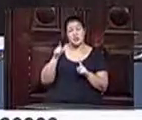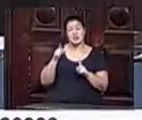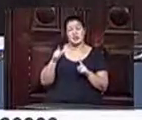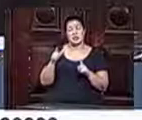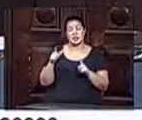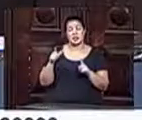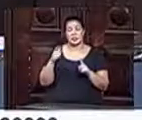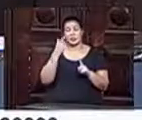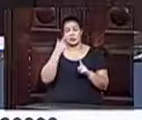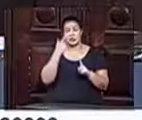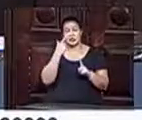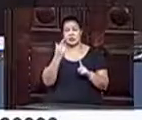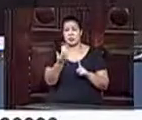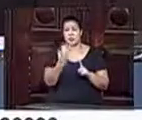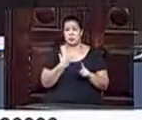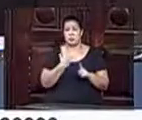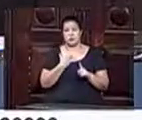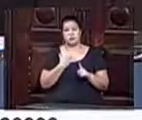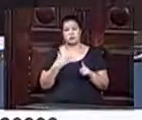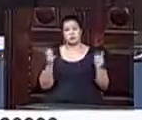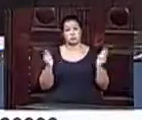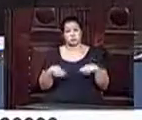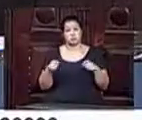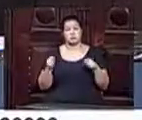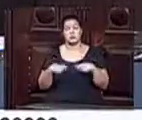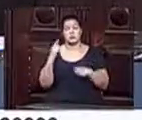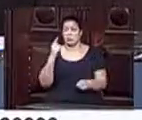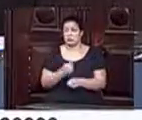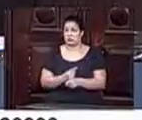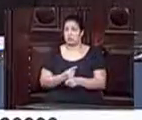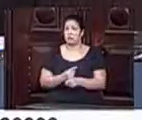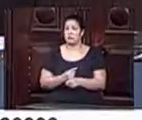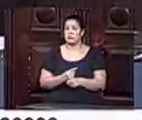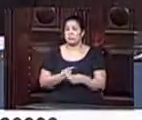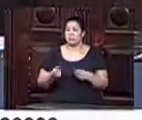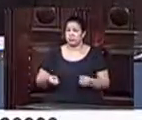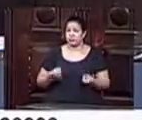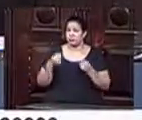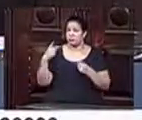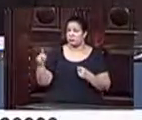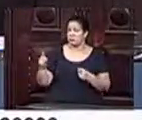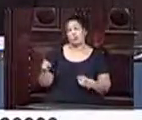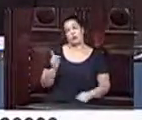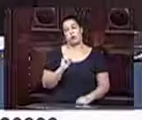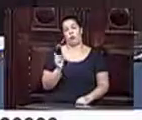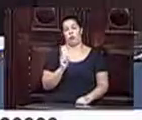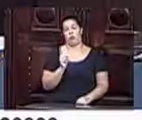de câncer, tenham à sua mão um diagnóstico histopatológico, uma lâmina,